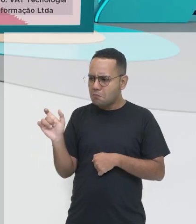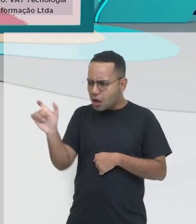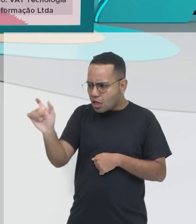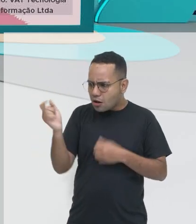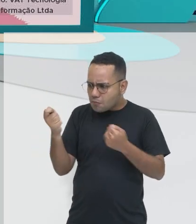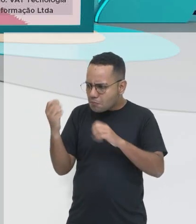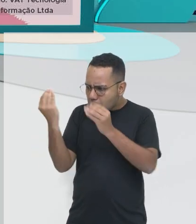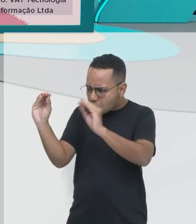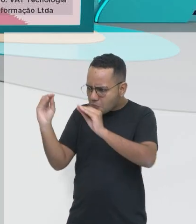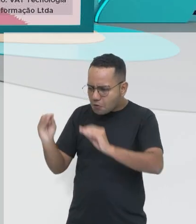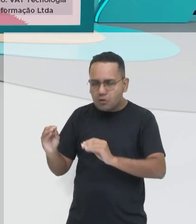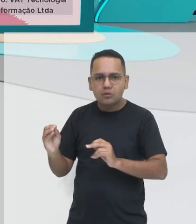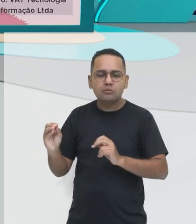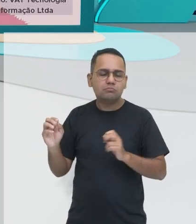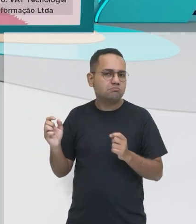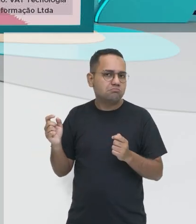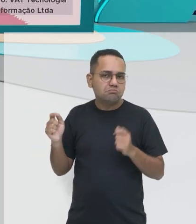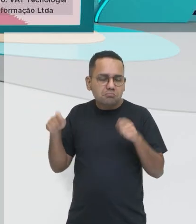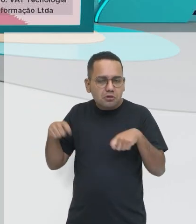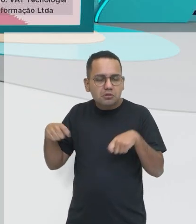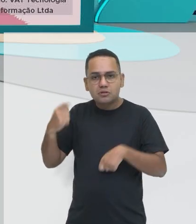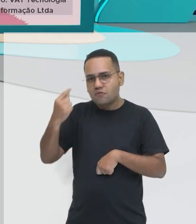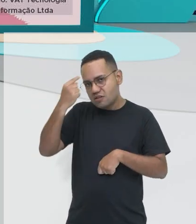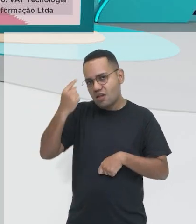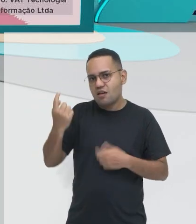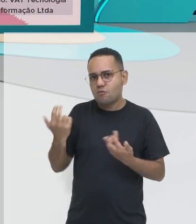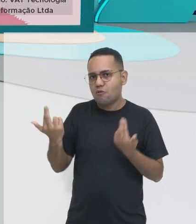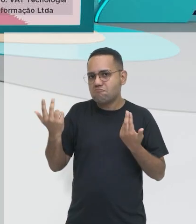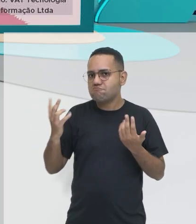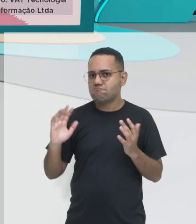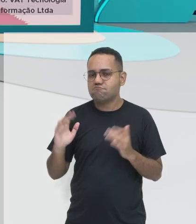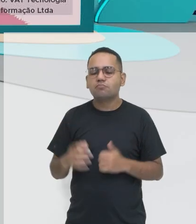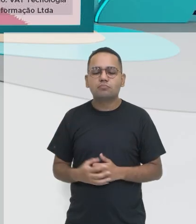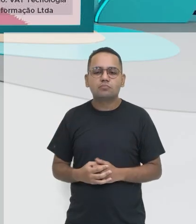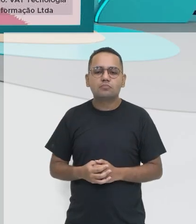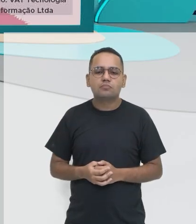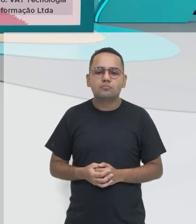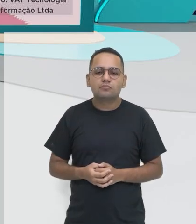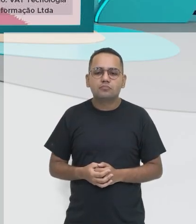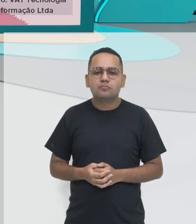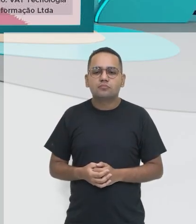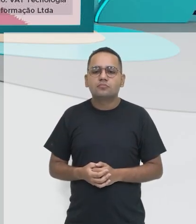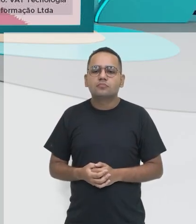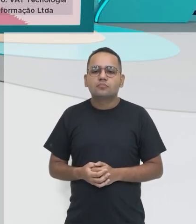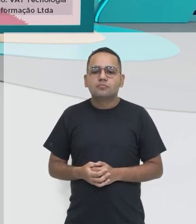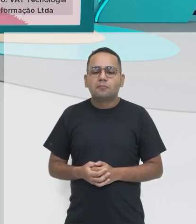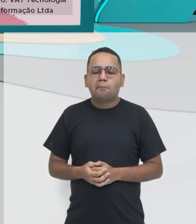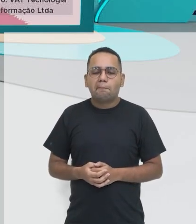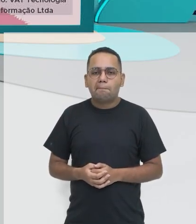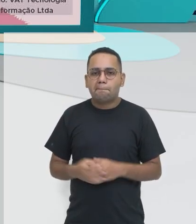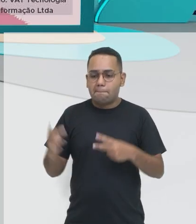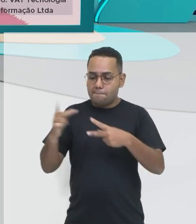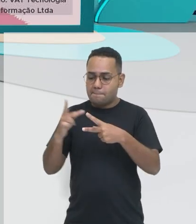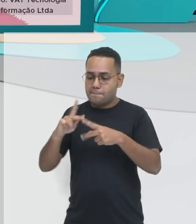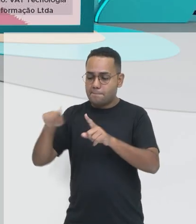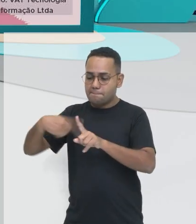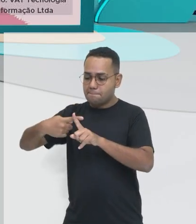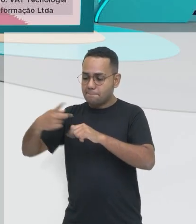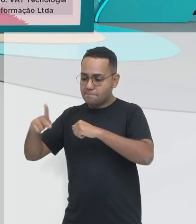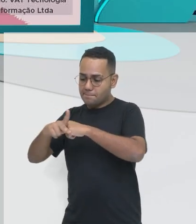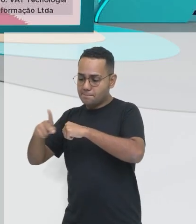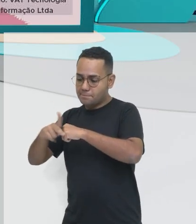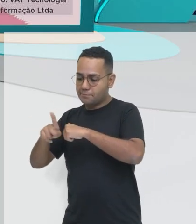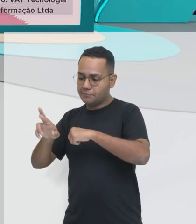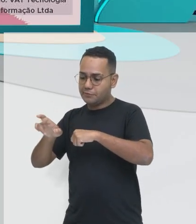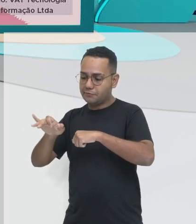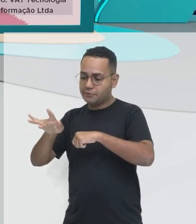reflexivo. A ideia vai ser sempre essa mesma, né? Então, quando eu utilizo a preposição junto com o pronome reflexivo, eu vou